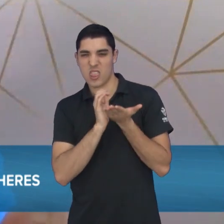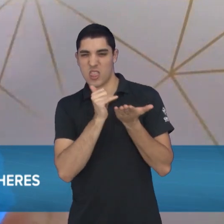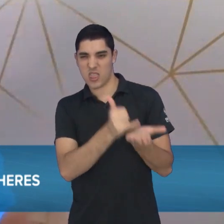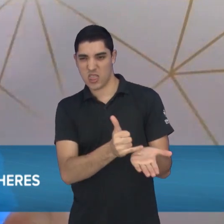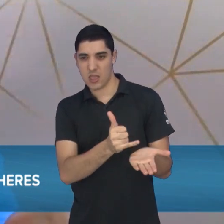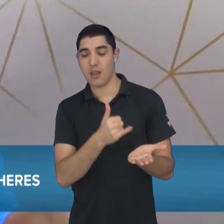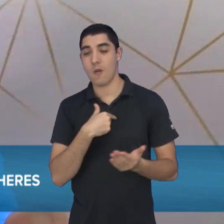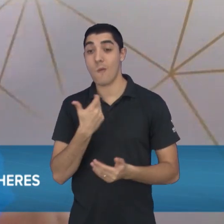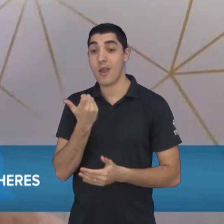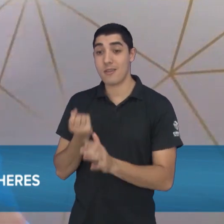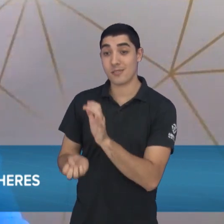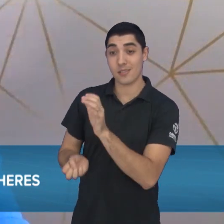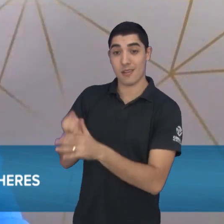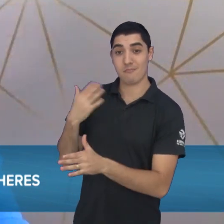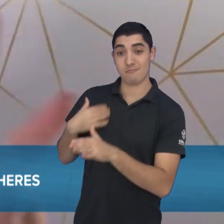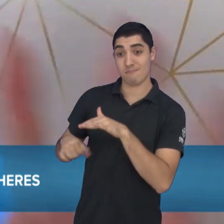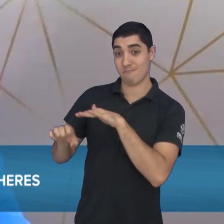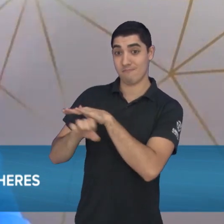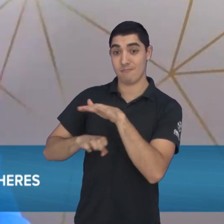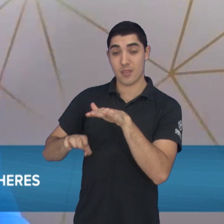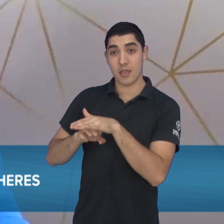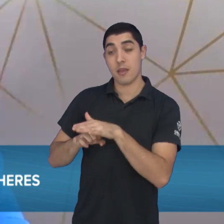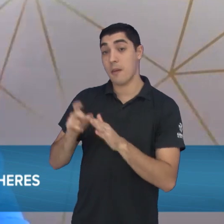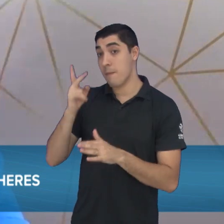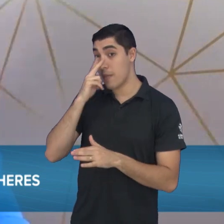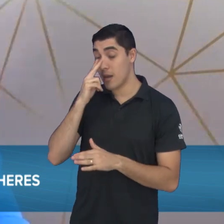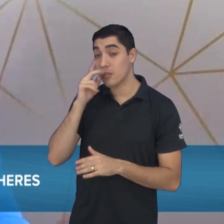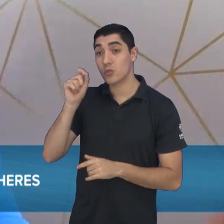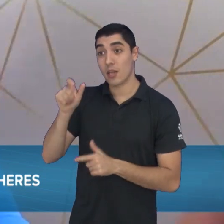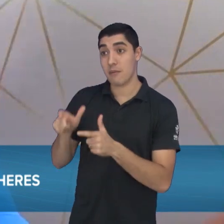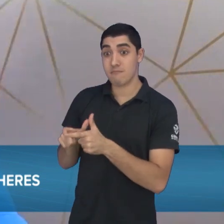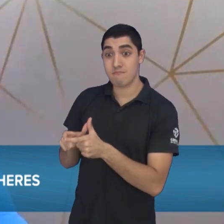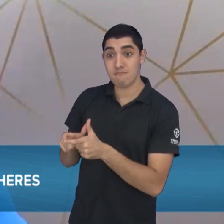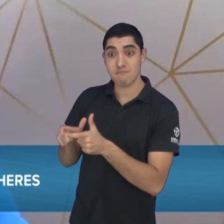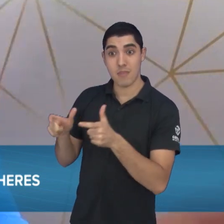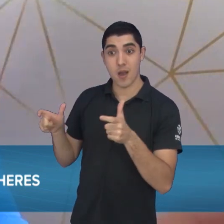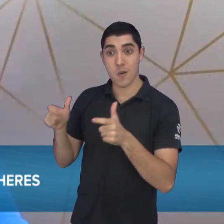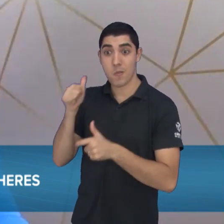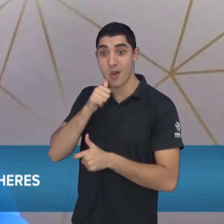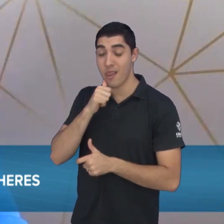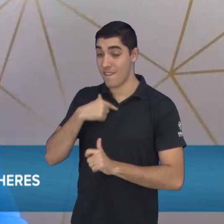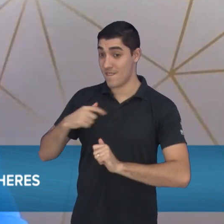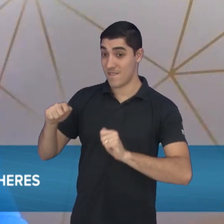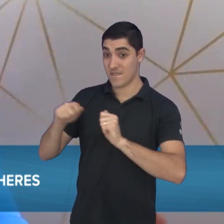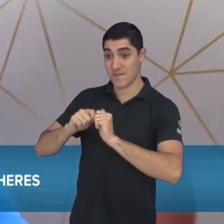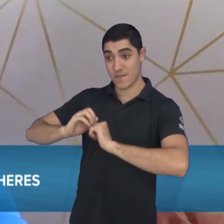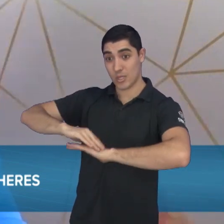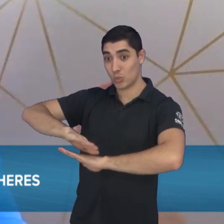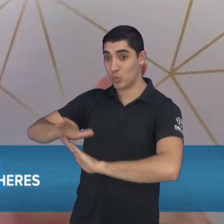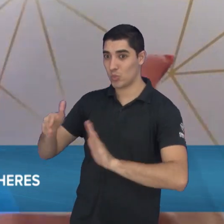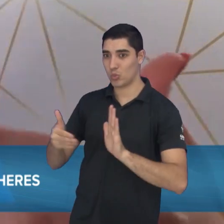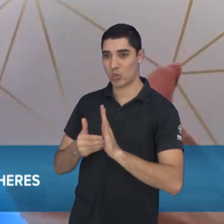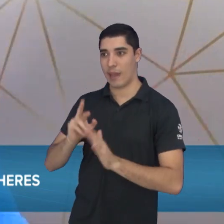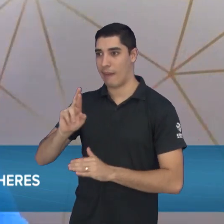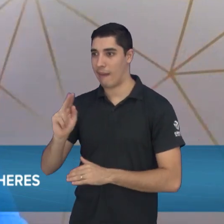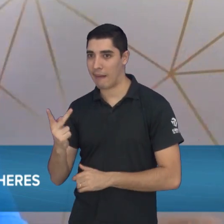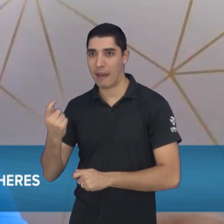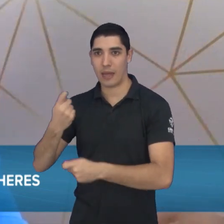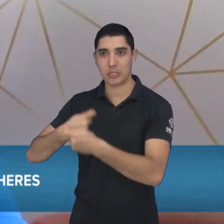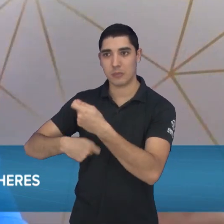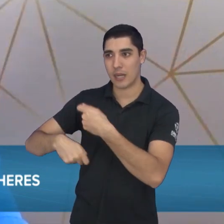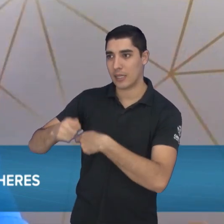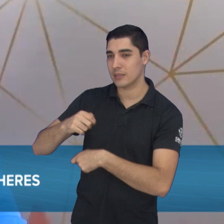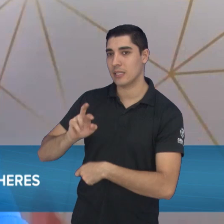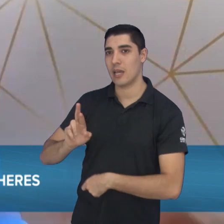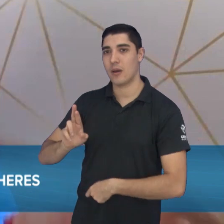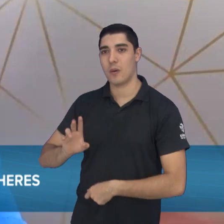quando ela abre um negócio, maioria das vezes, ela é o faz tudo no negócio. Então, ela precisa também ter